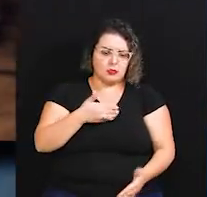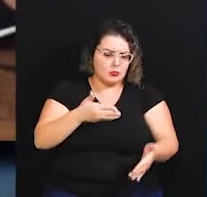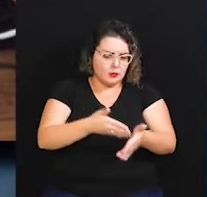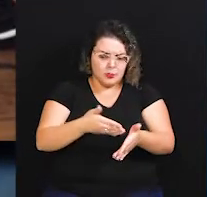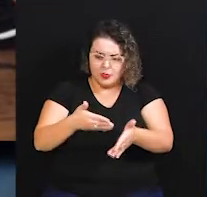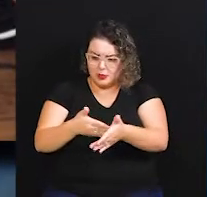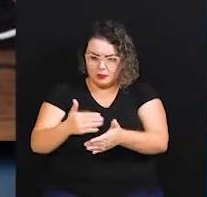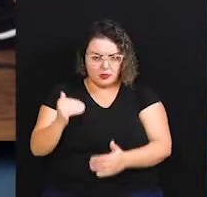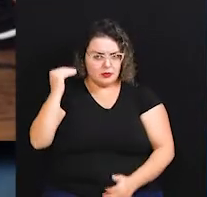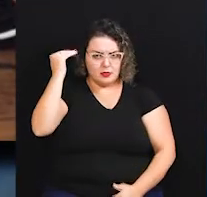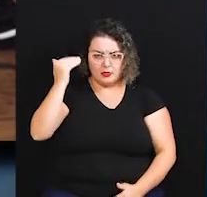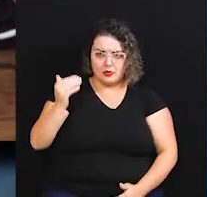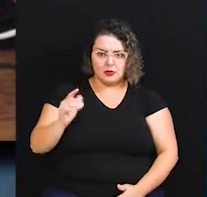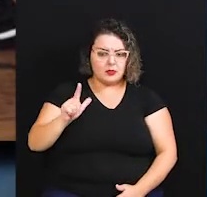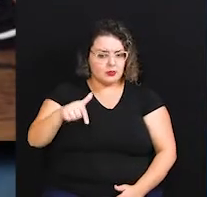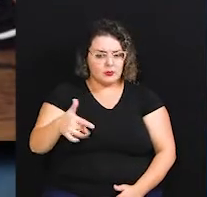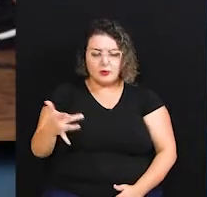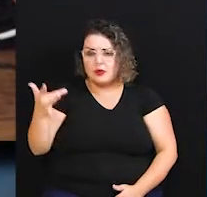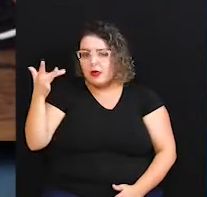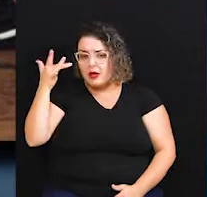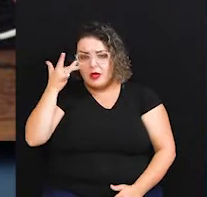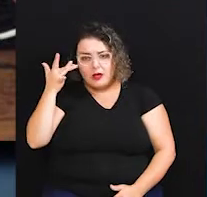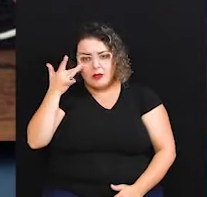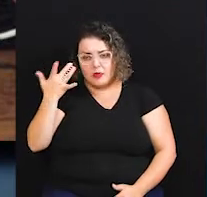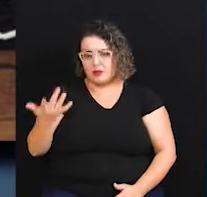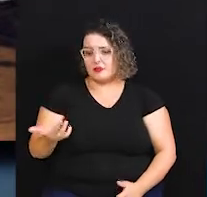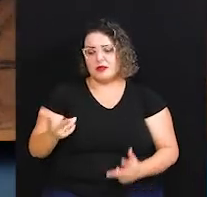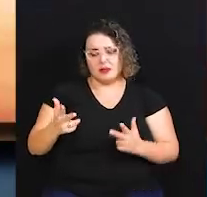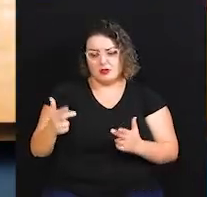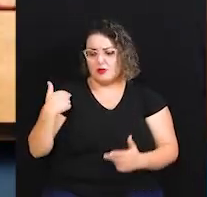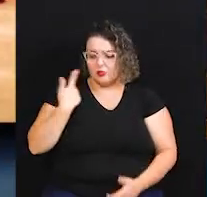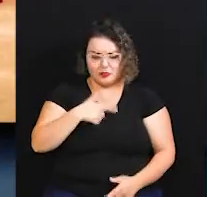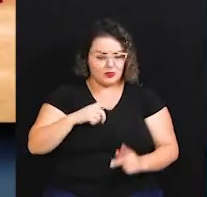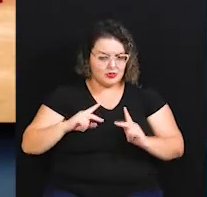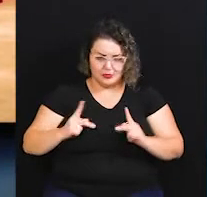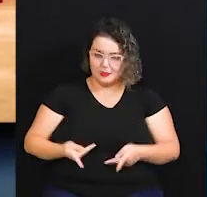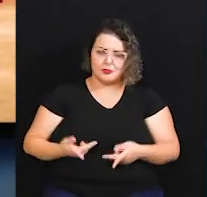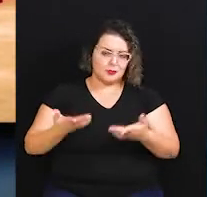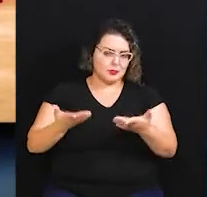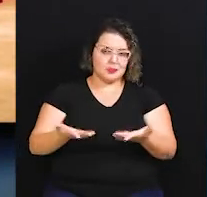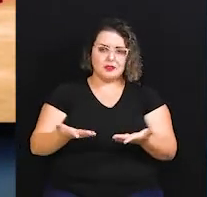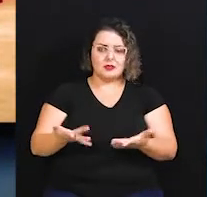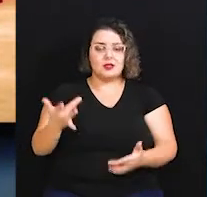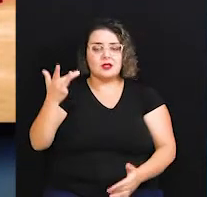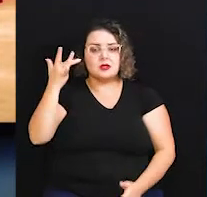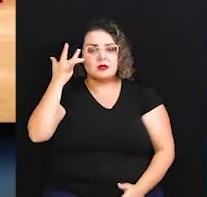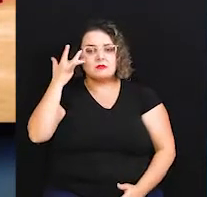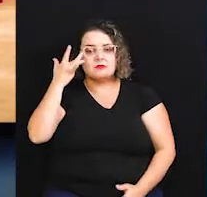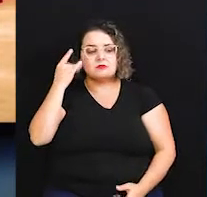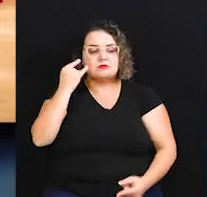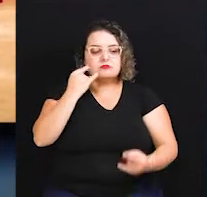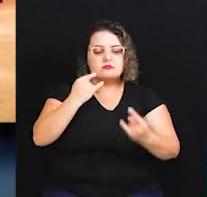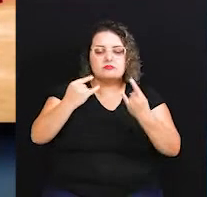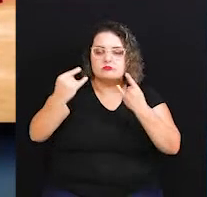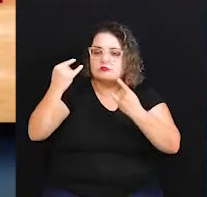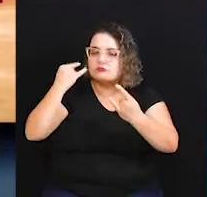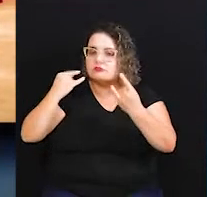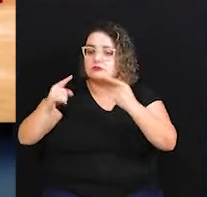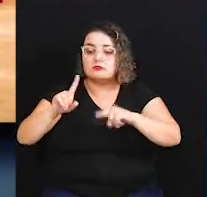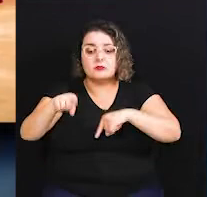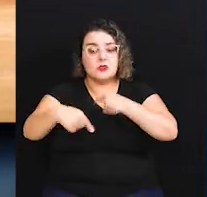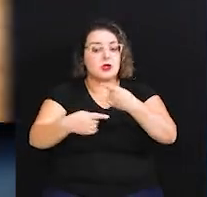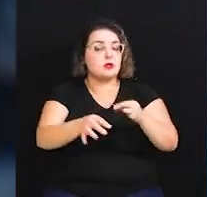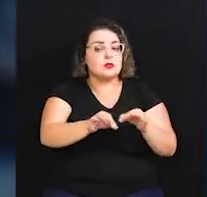uma idade limite de crescer. Depois é só amadurecer. Então, amadurecendo, a gente consegue servir de inspiração